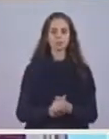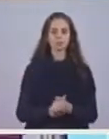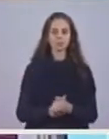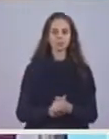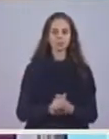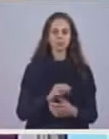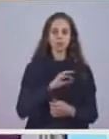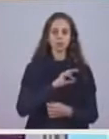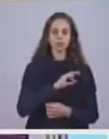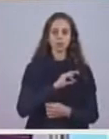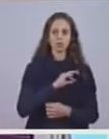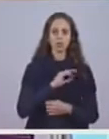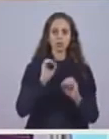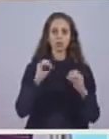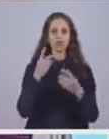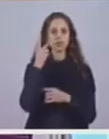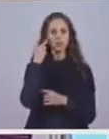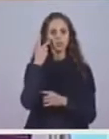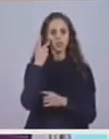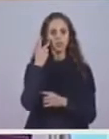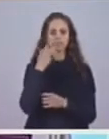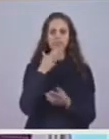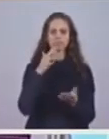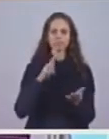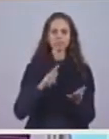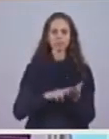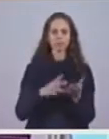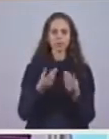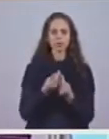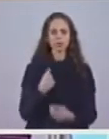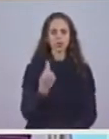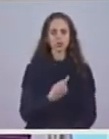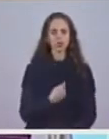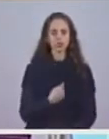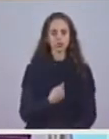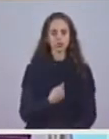O Senhor, fonte de vida, esteja verdadeiramente conosco.